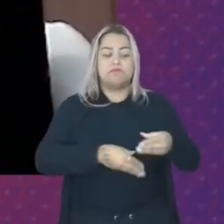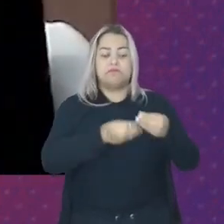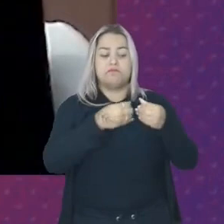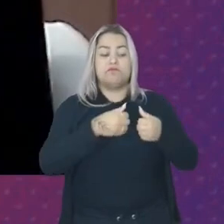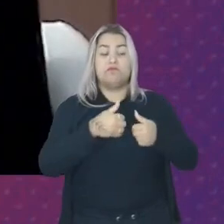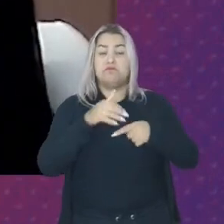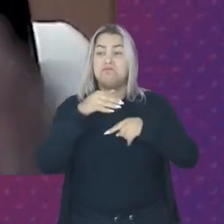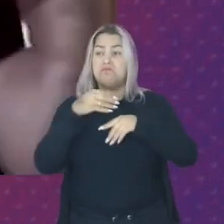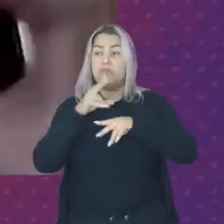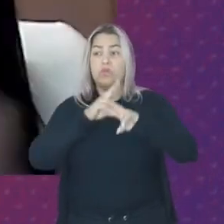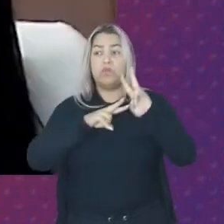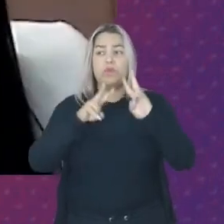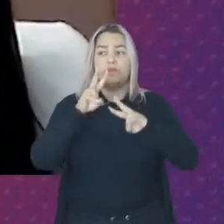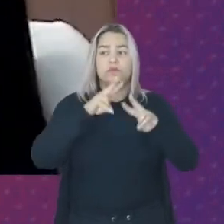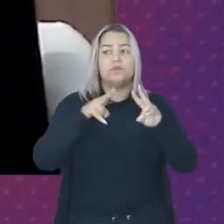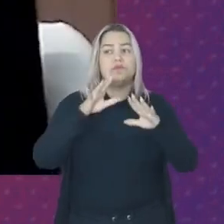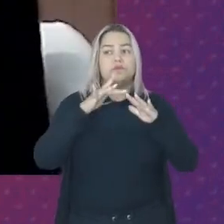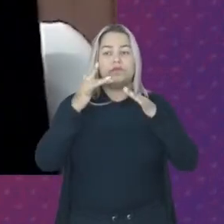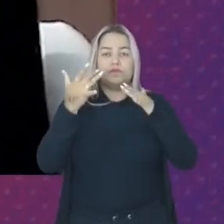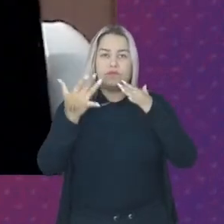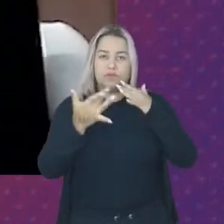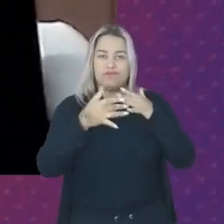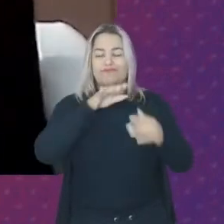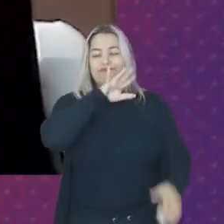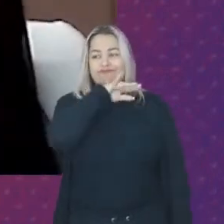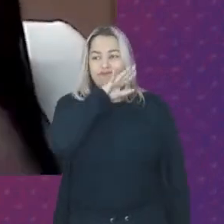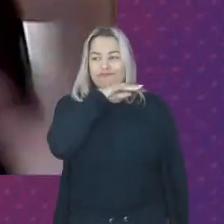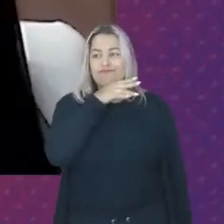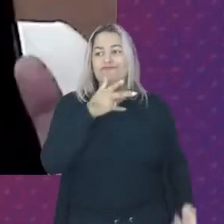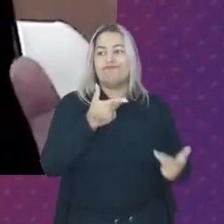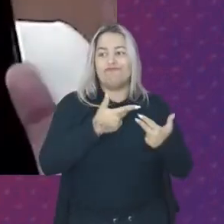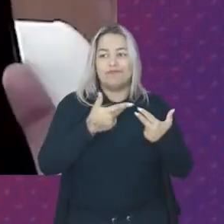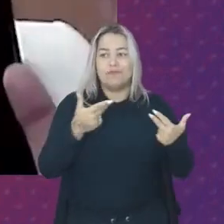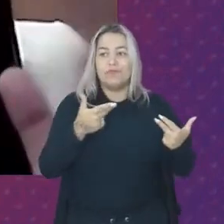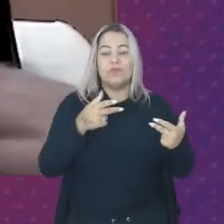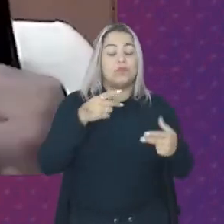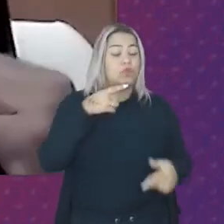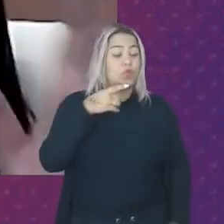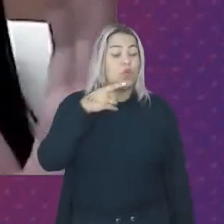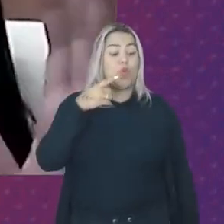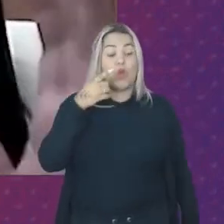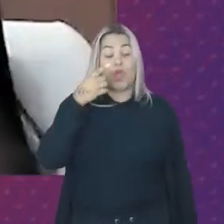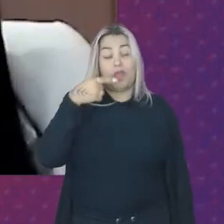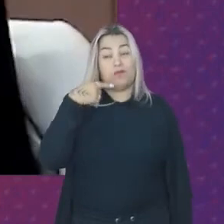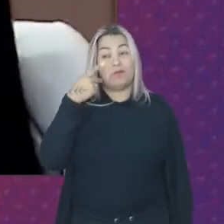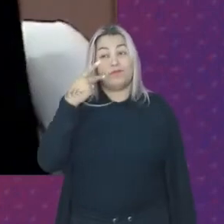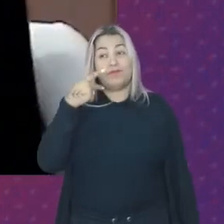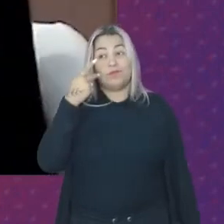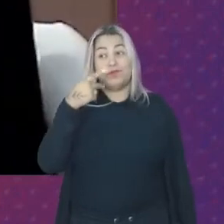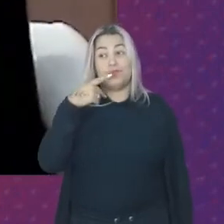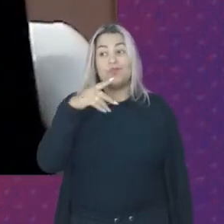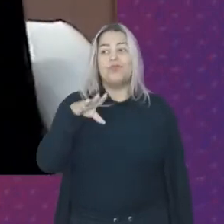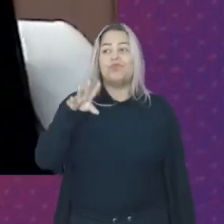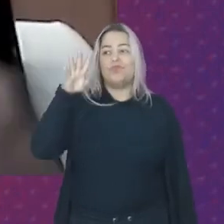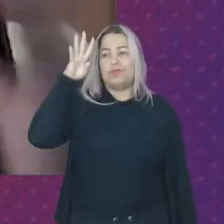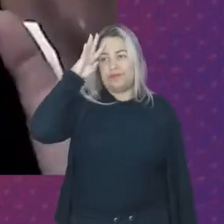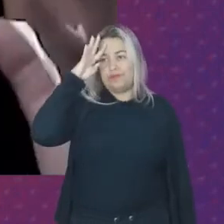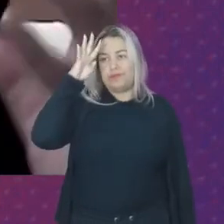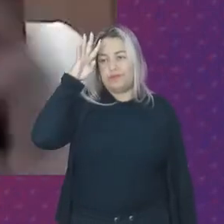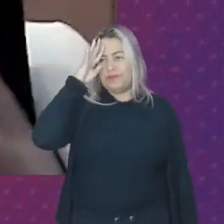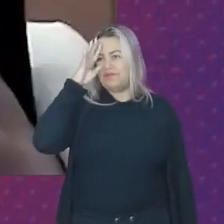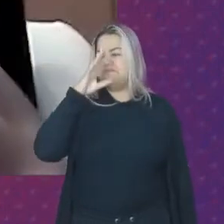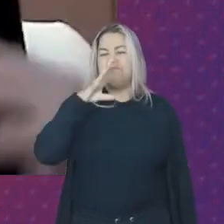suas redes sociais. Como eu falei com você, a pior coisa que existe é um político quarta-feira, aquele que